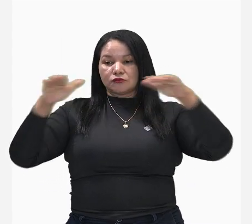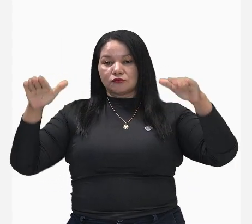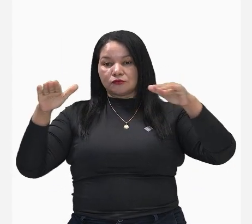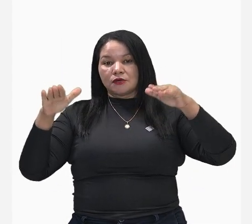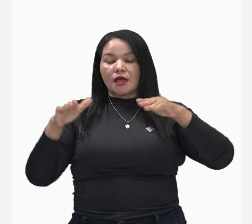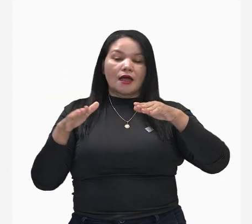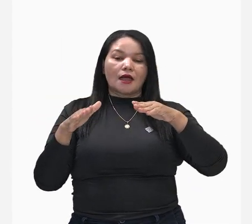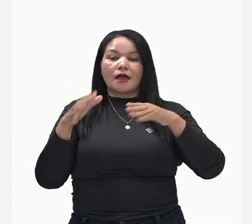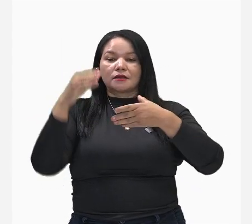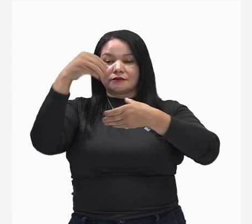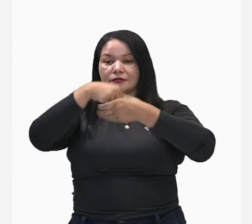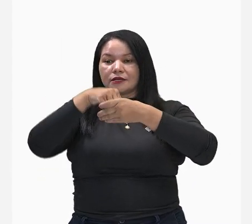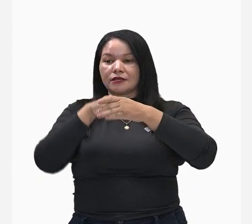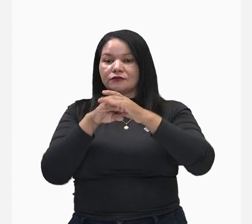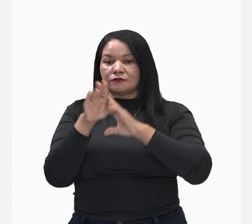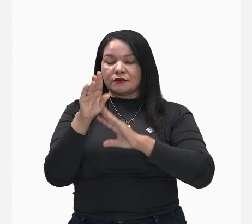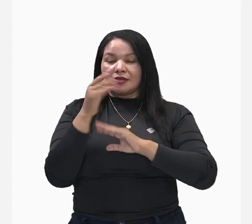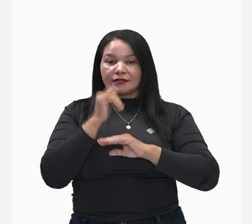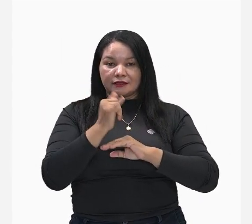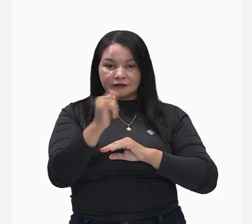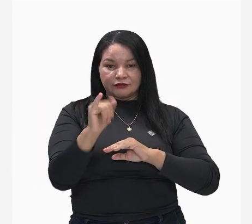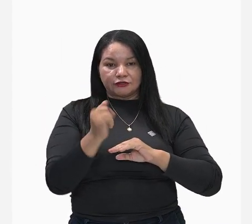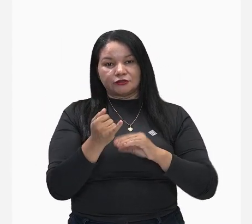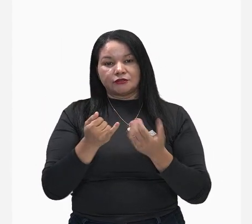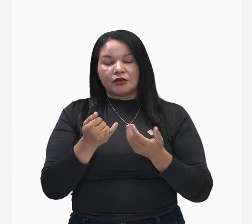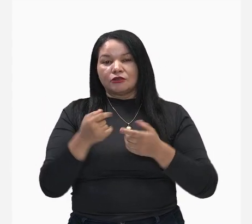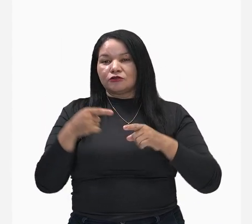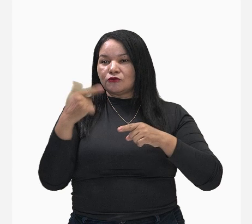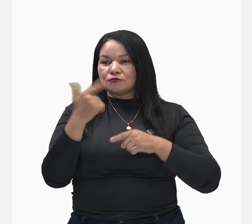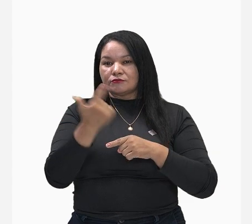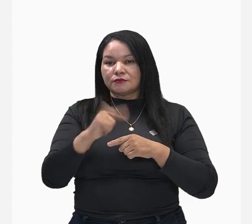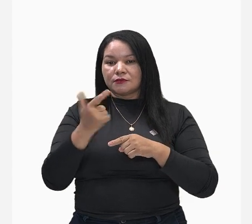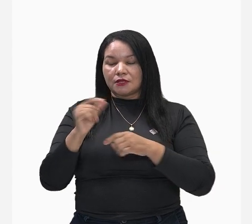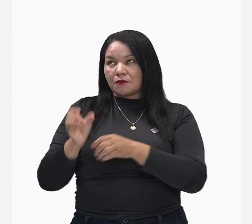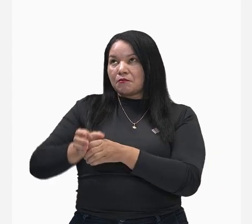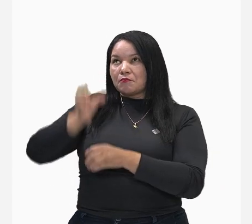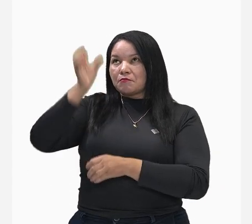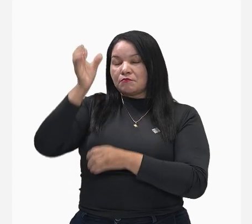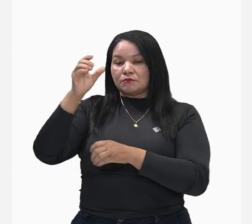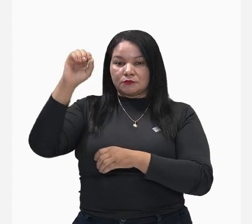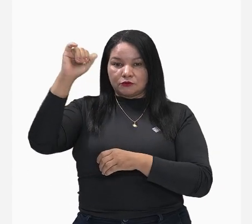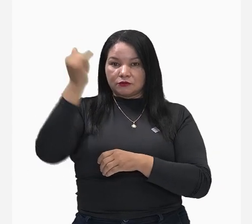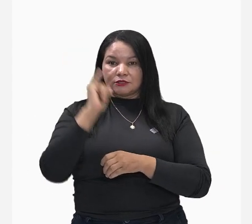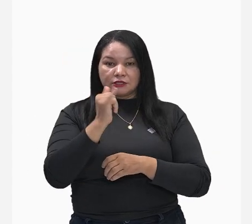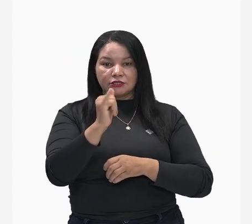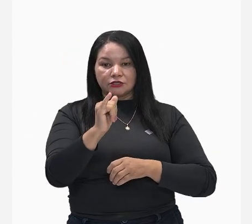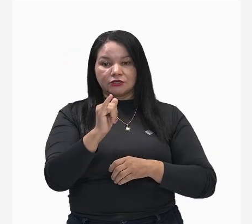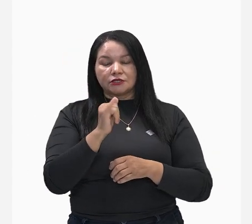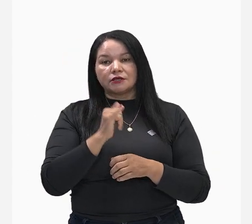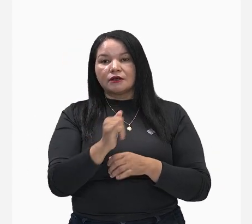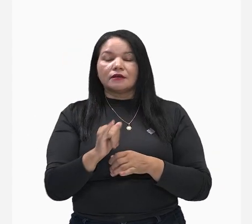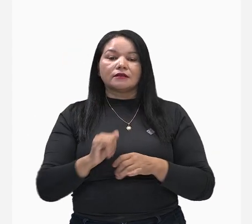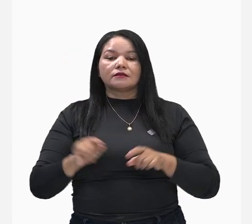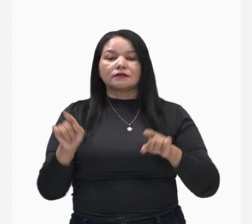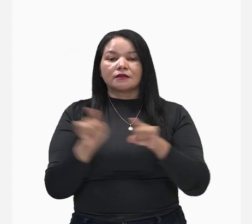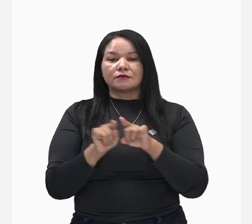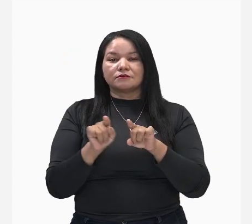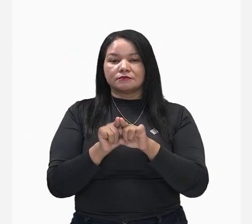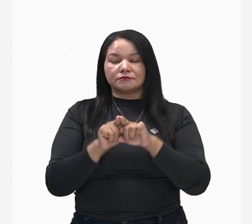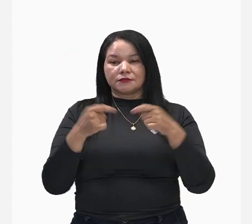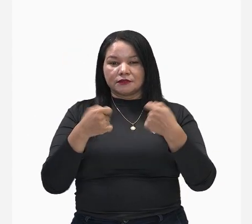existe uma corrente elétrica ali, como portes e fiação, para que a energia seja